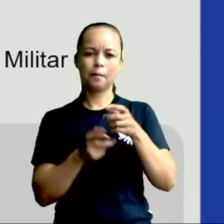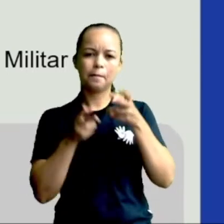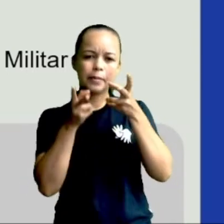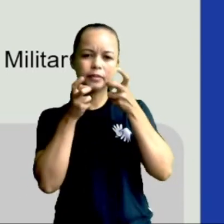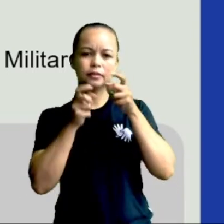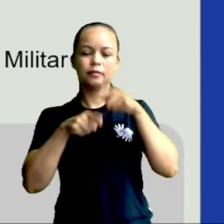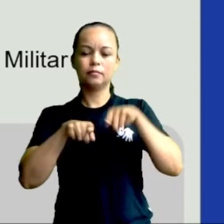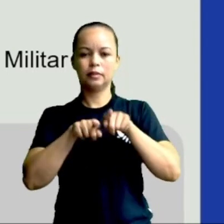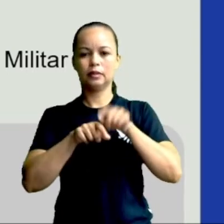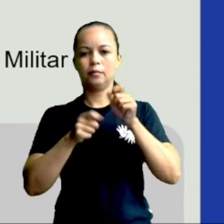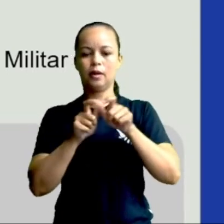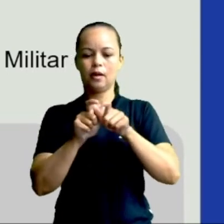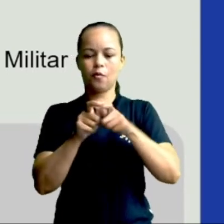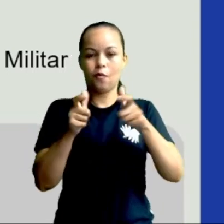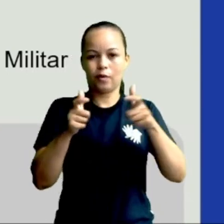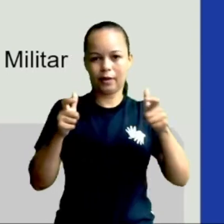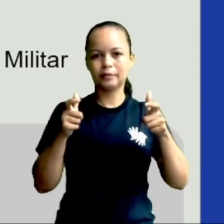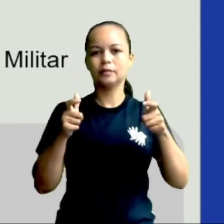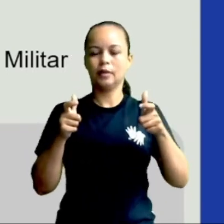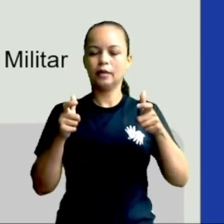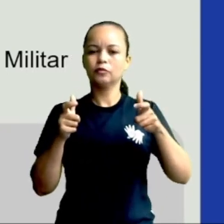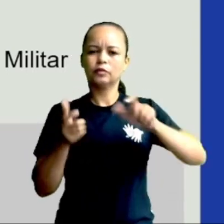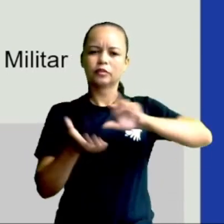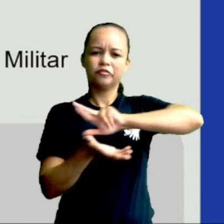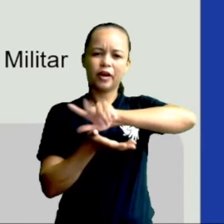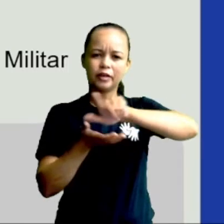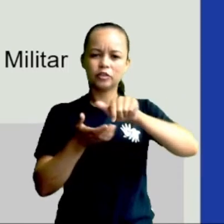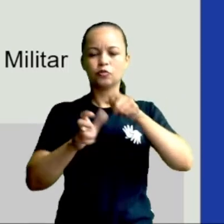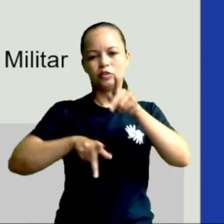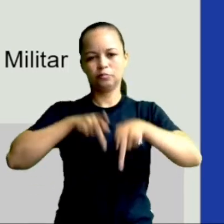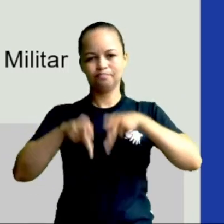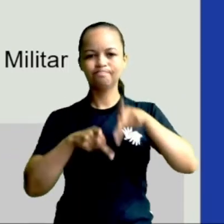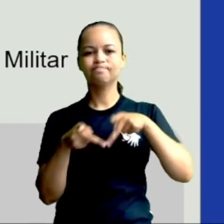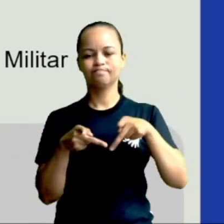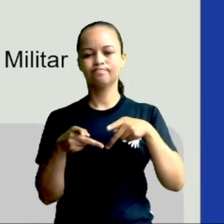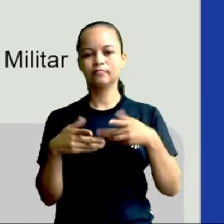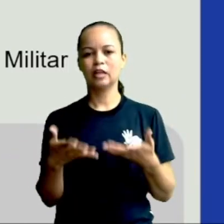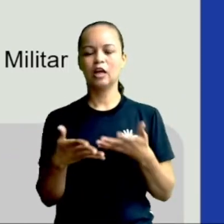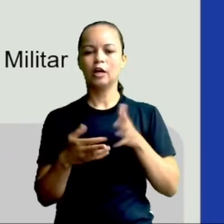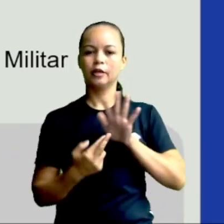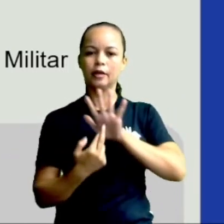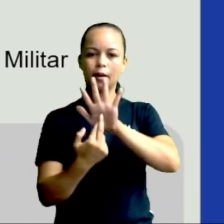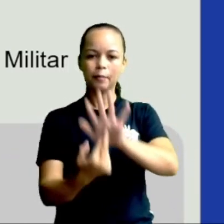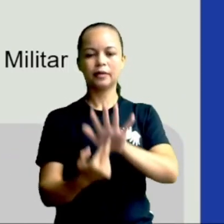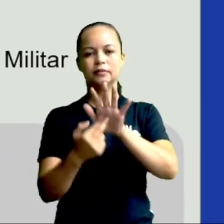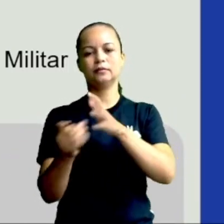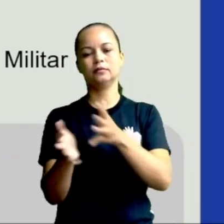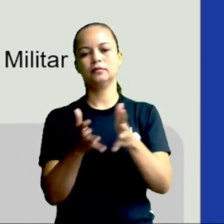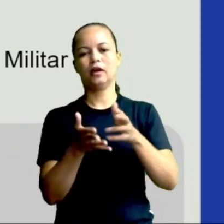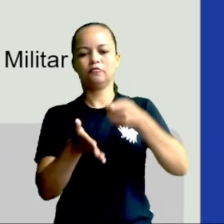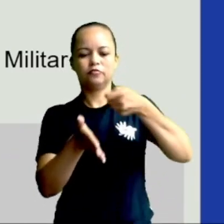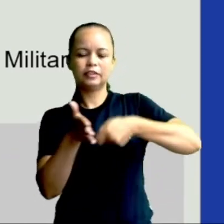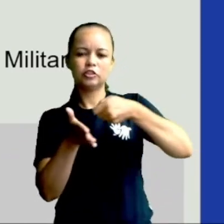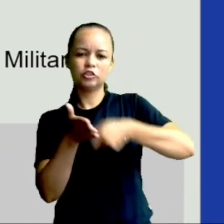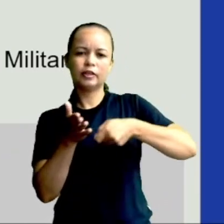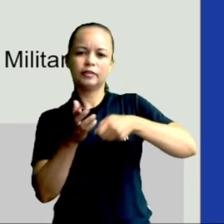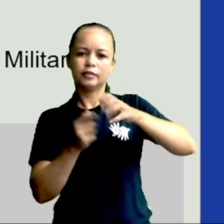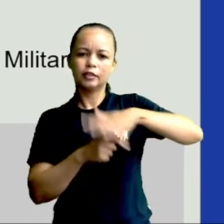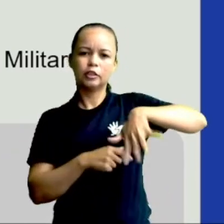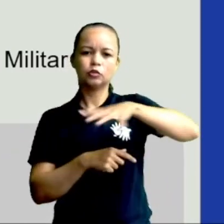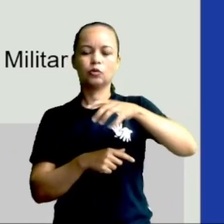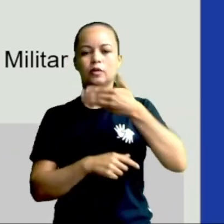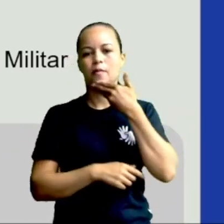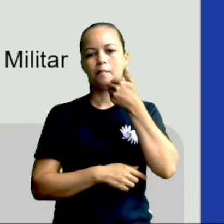nesse período é o crescimento, das demandas populares, que apresentavam grandes exigências em torno